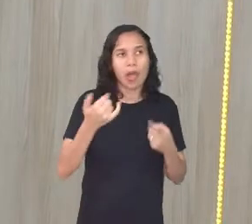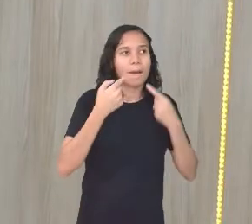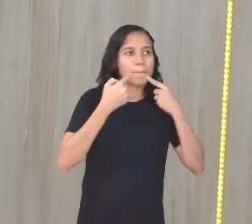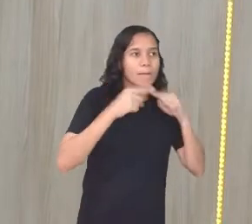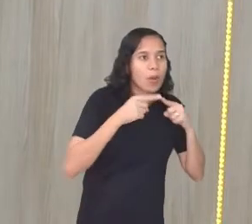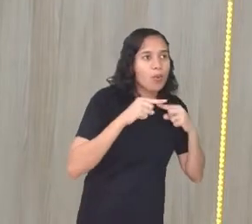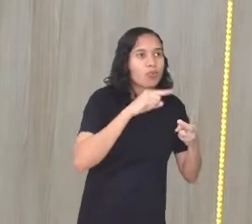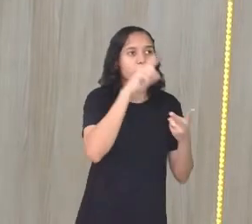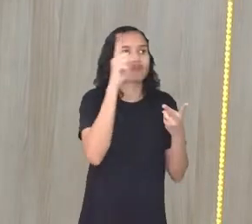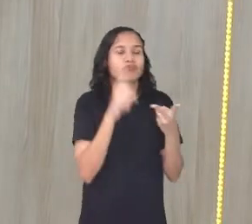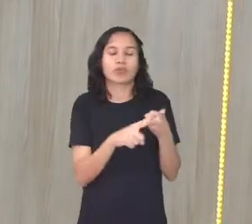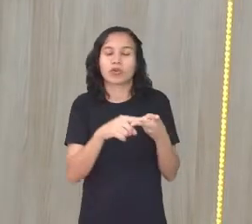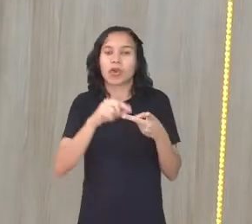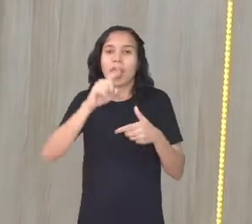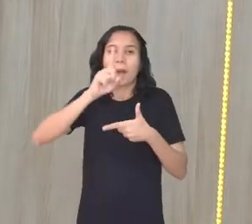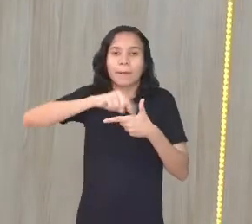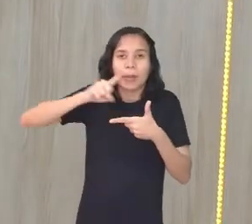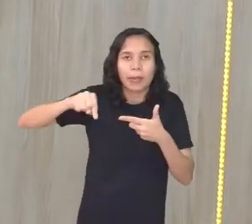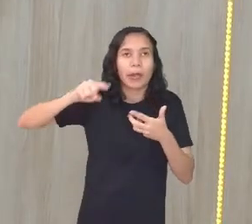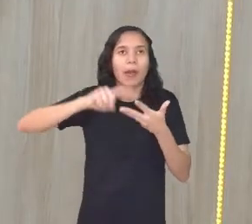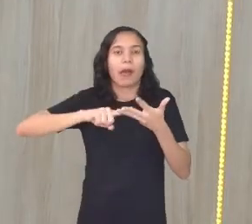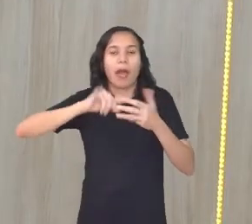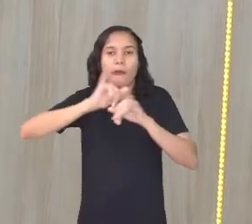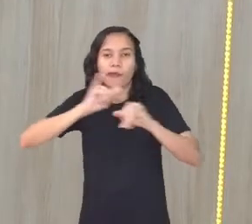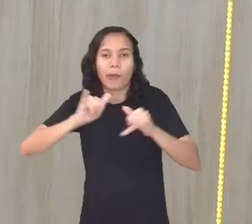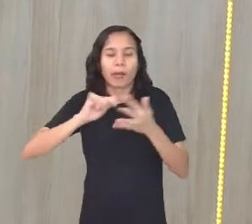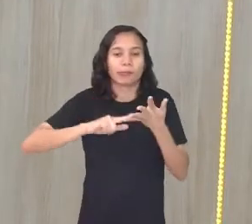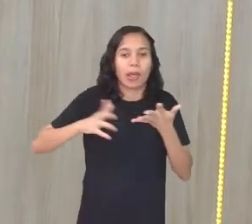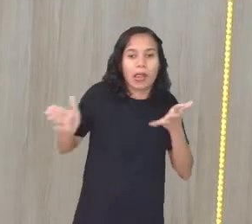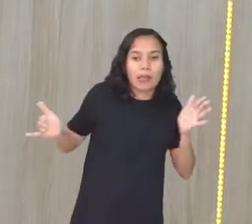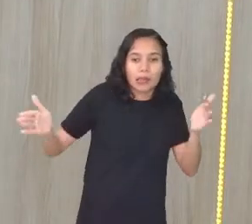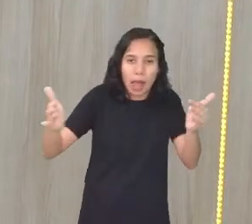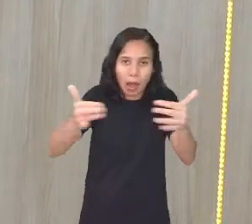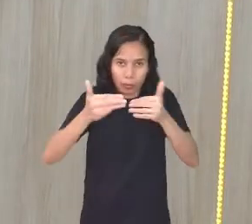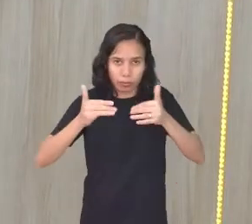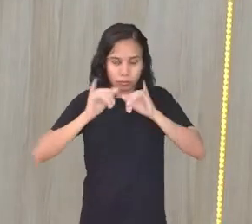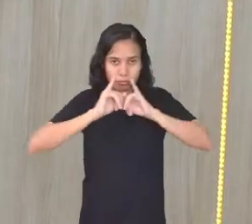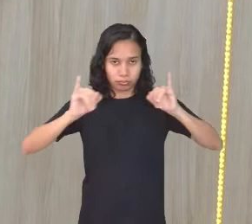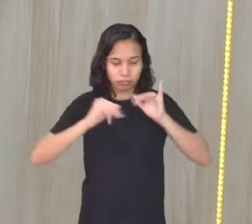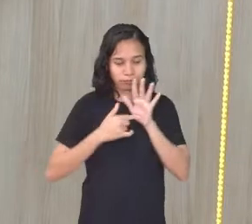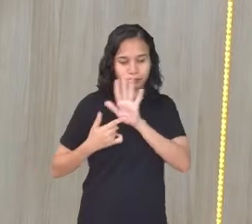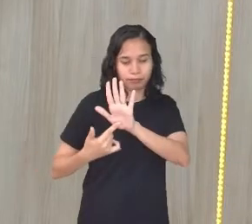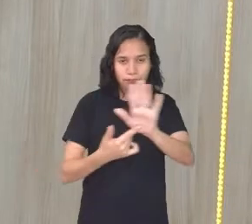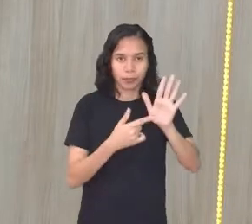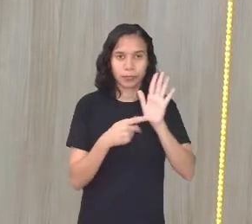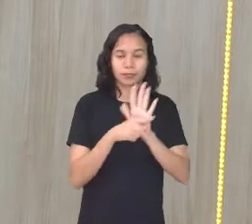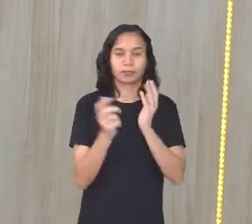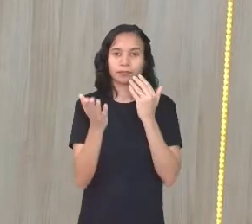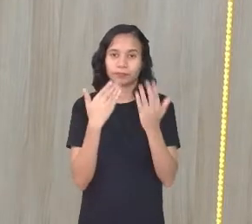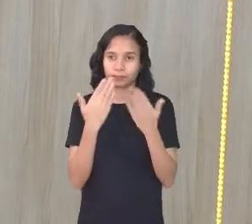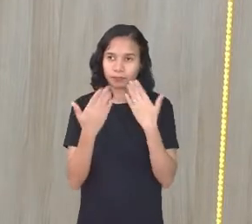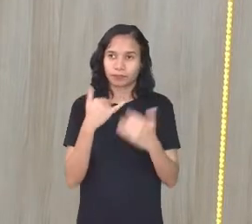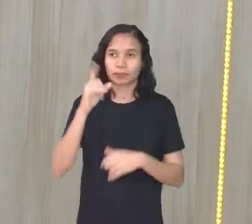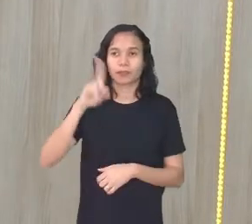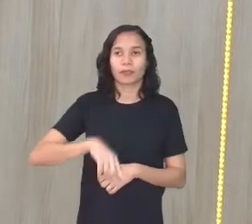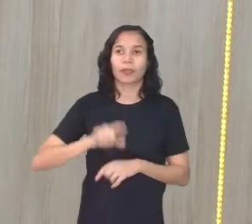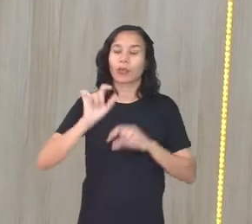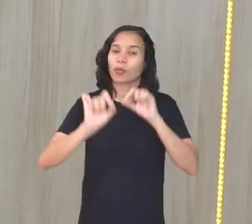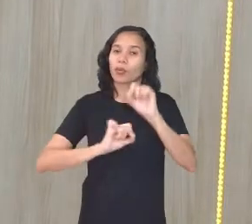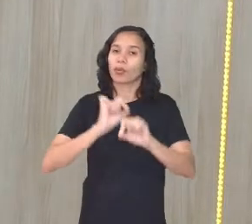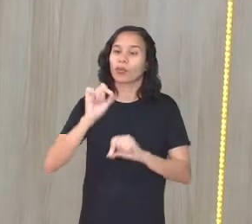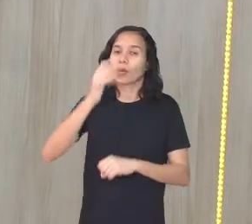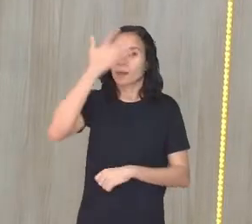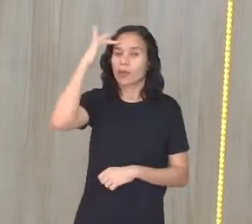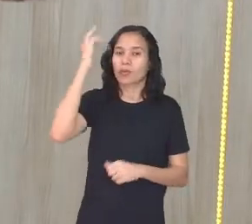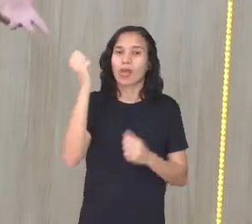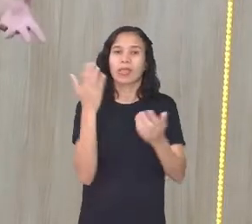denunciar, certo? Então, essas informações que são trazidas aí num debate é o que faz o